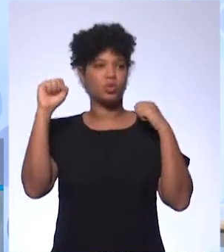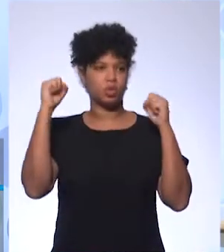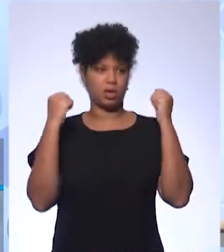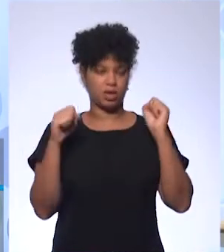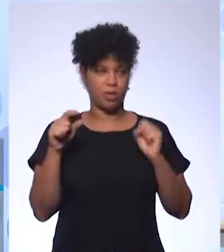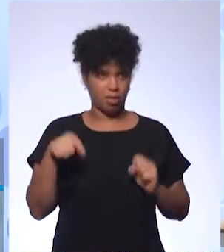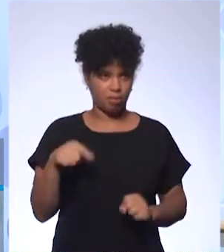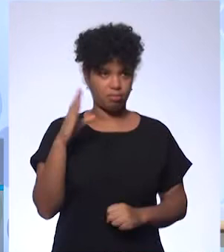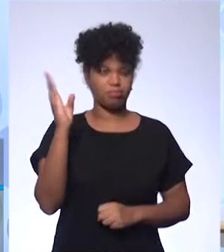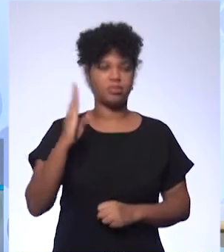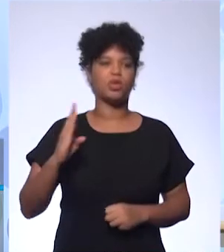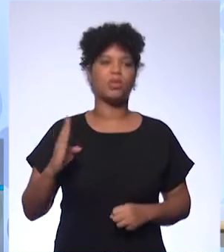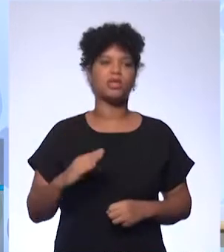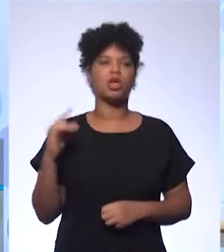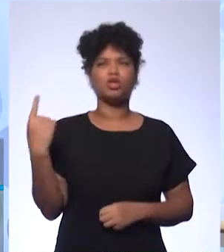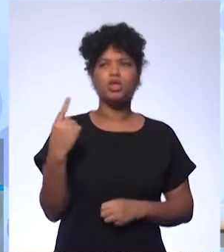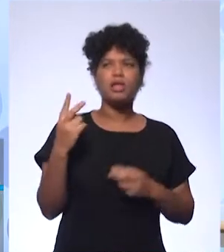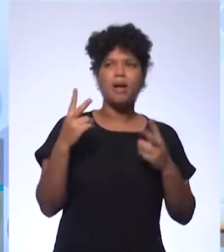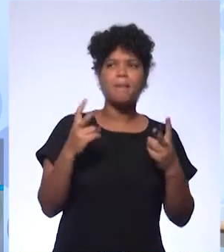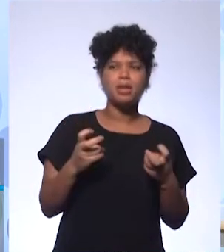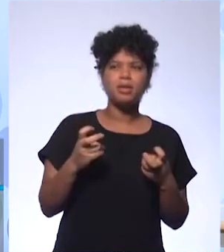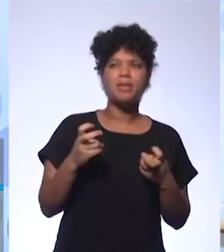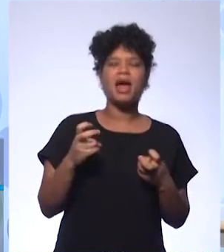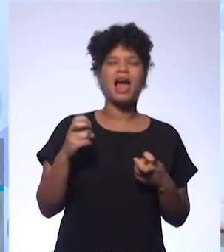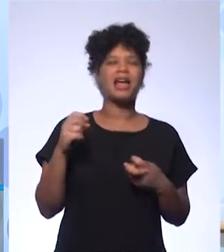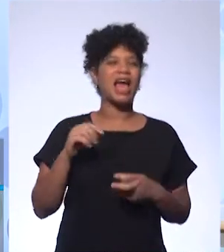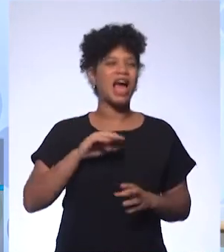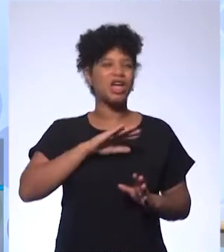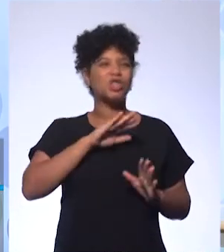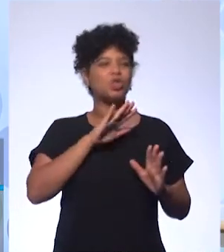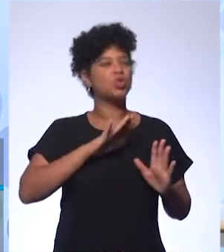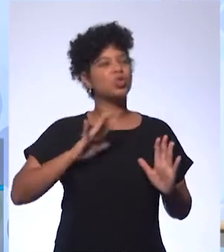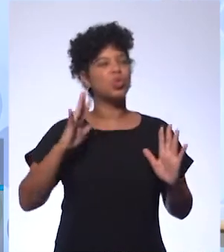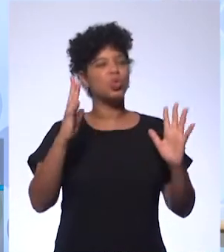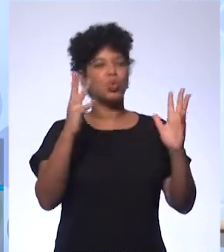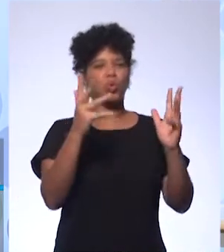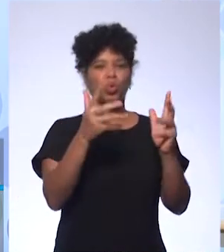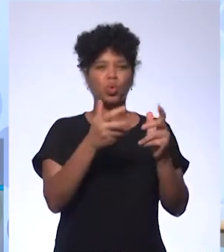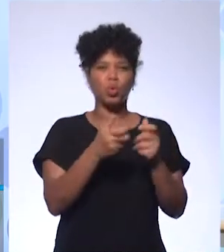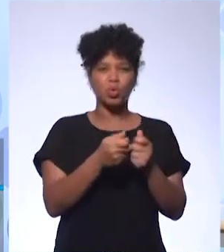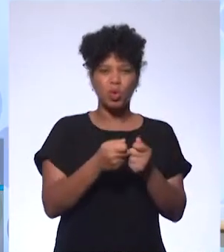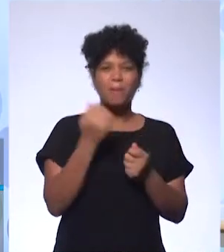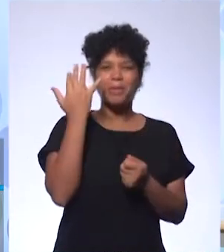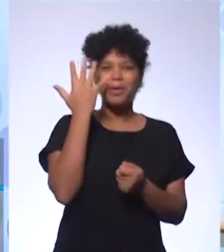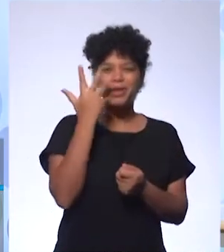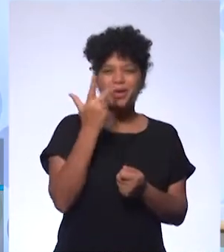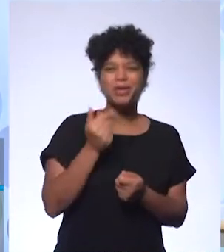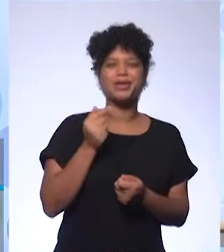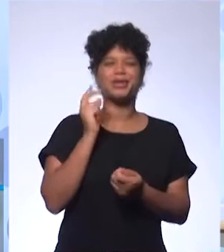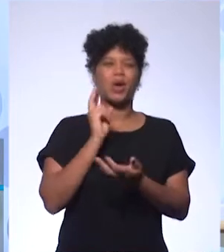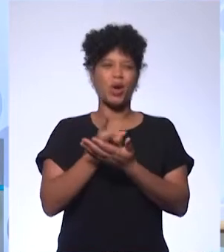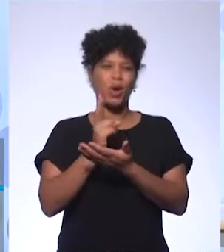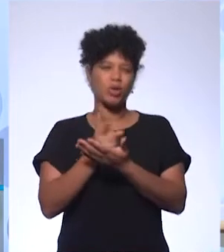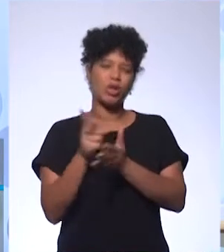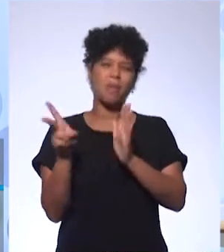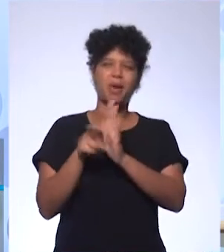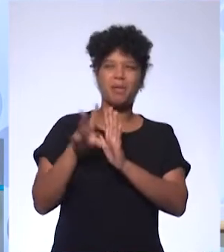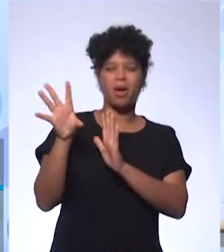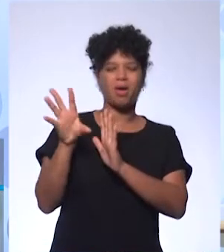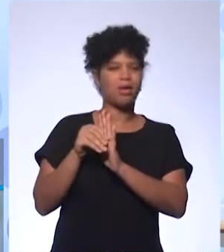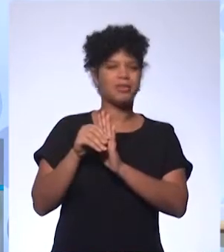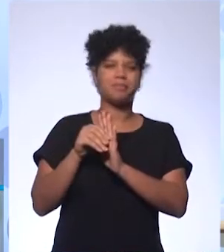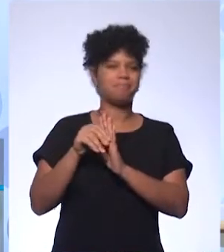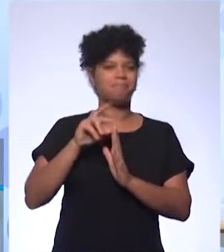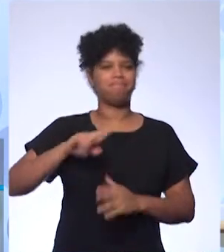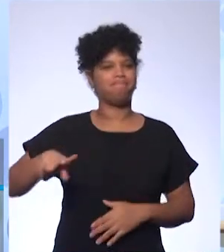Então, aí a gente vê que toda aquela parte, aquele paisagismo antigo, aquela coisa toda bonitinha, né, pautada na Europa, começa